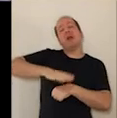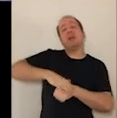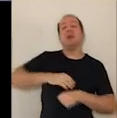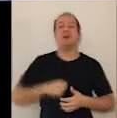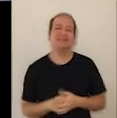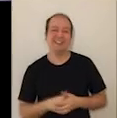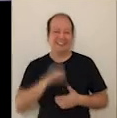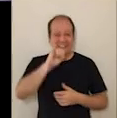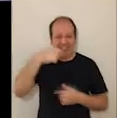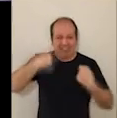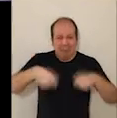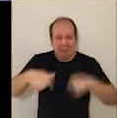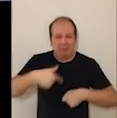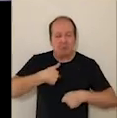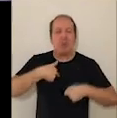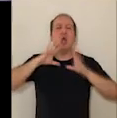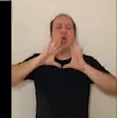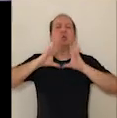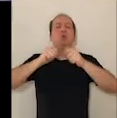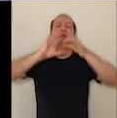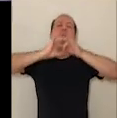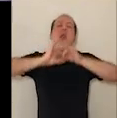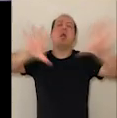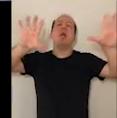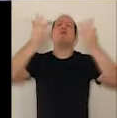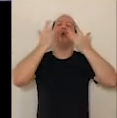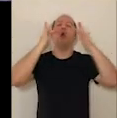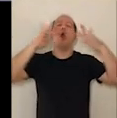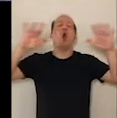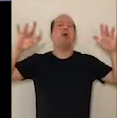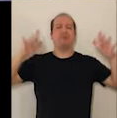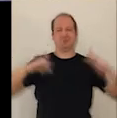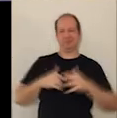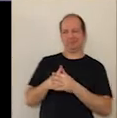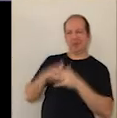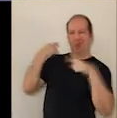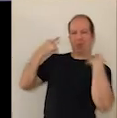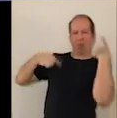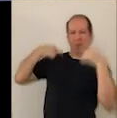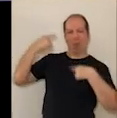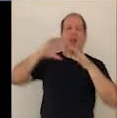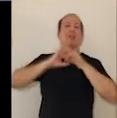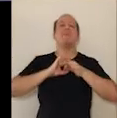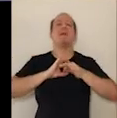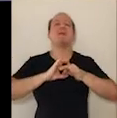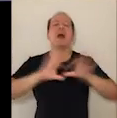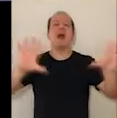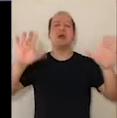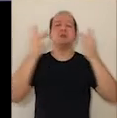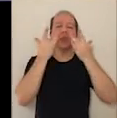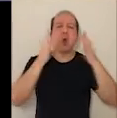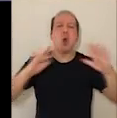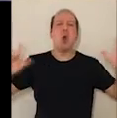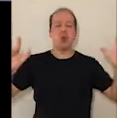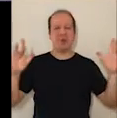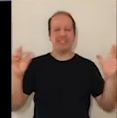faria? Ah, se dependesse de mim, daria asas a todo esse ouro. Louco. Dá liberdade ao ouro, Deus que prende o